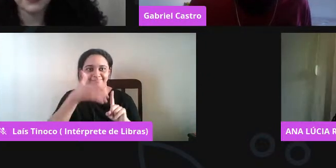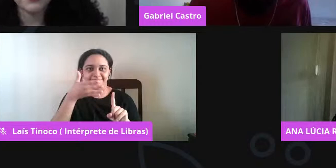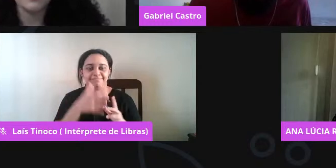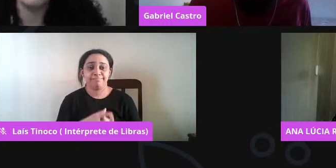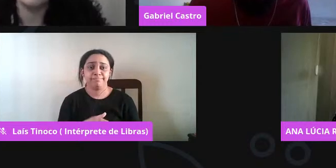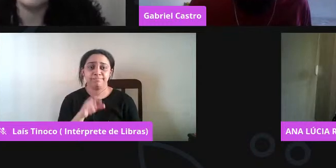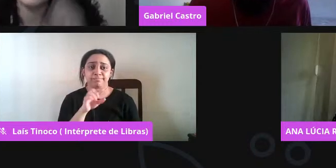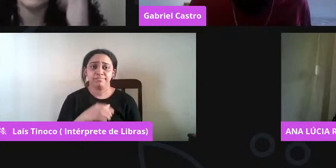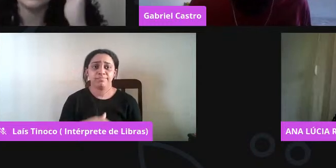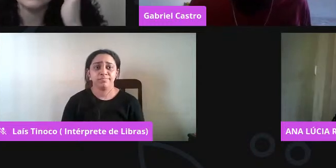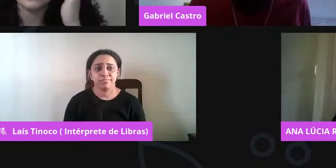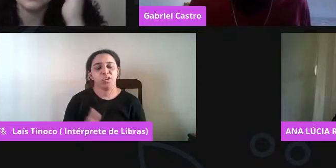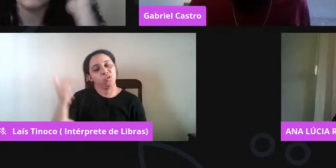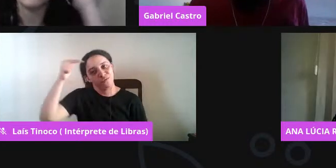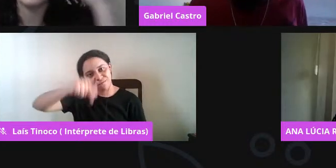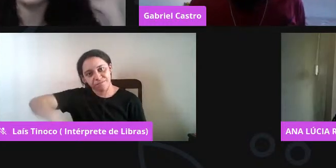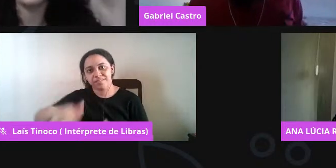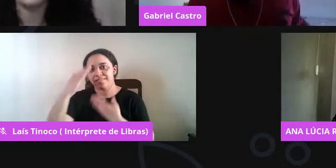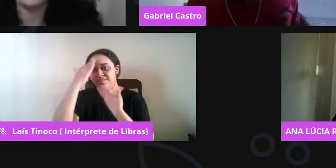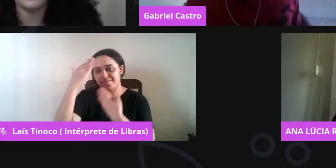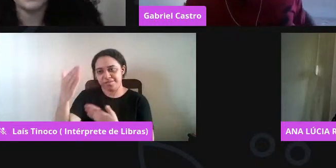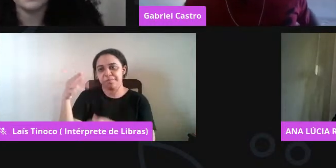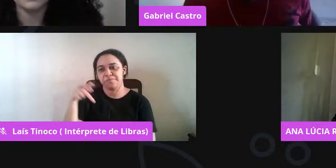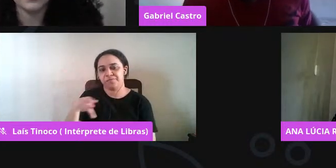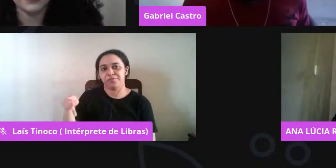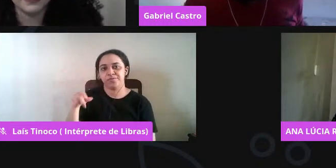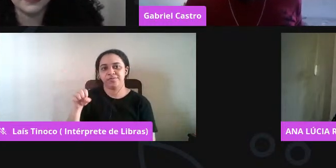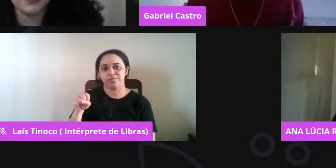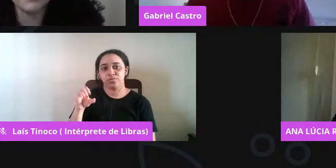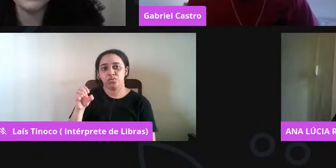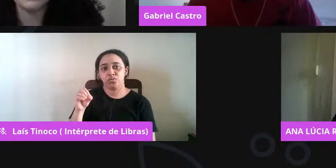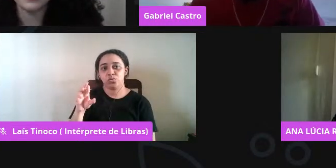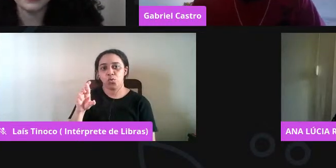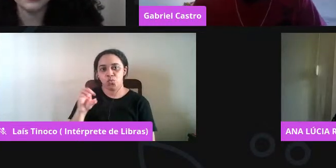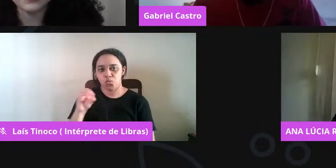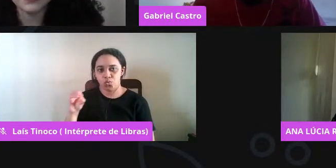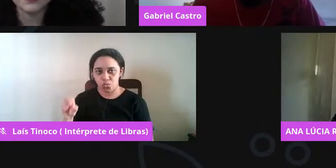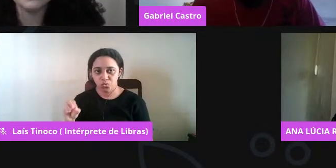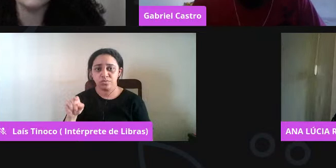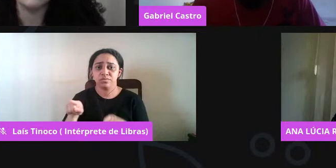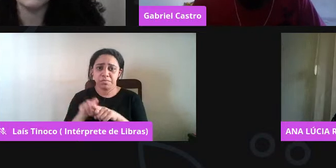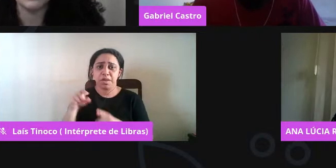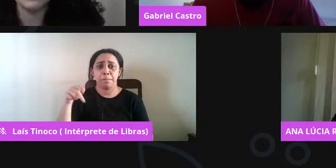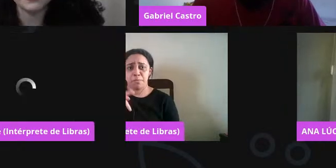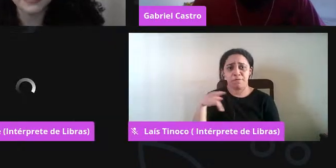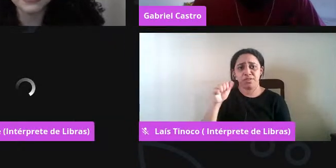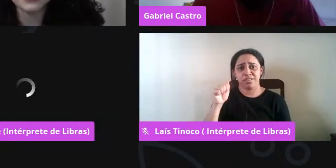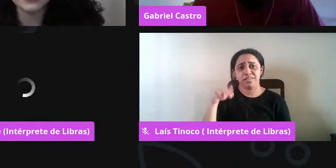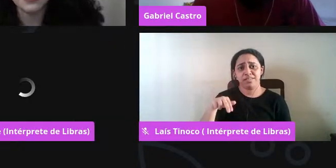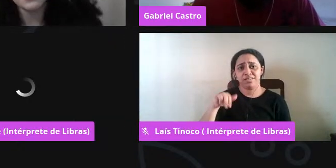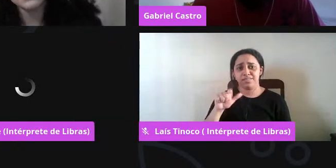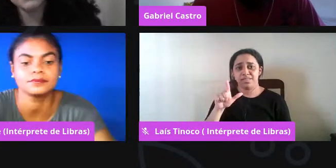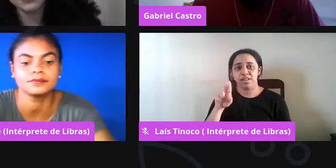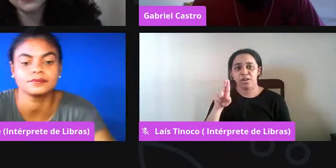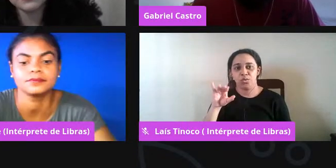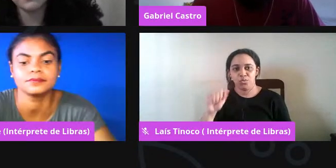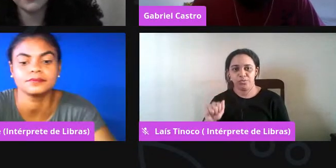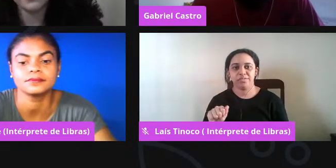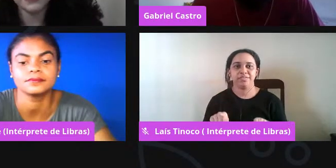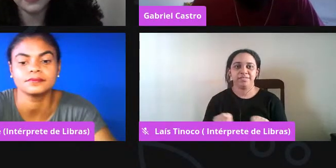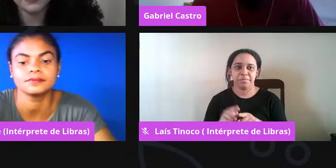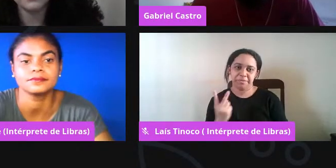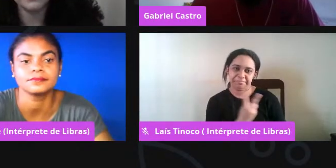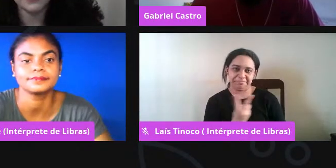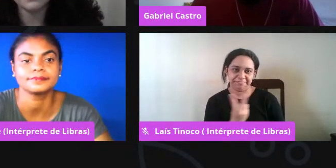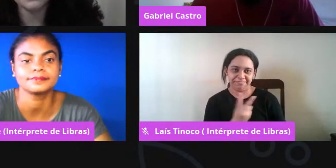Só tenho novamente que agradecer a professora Socorro Aragão, a professora Ana Lúcia, pela sua disponibilidade, as meninas